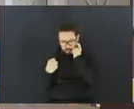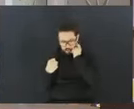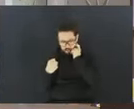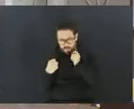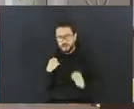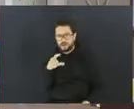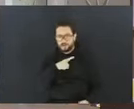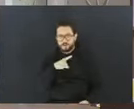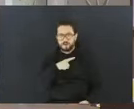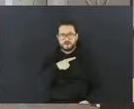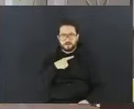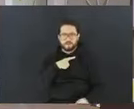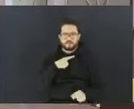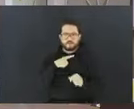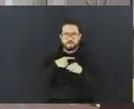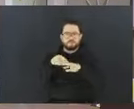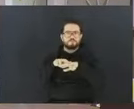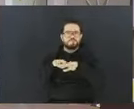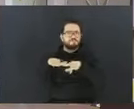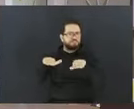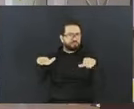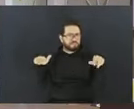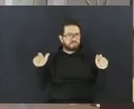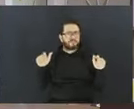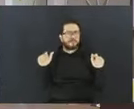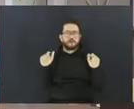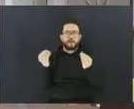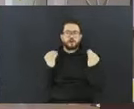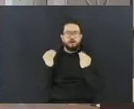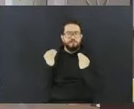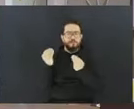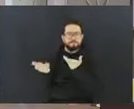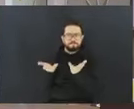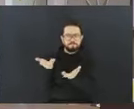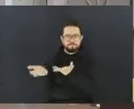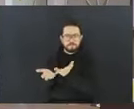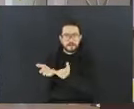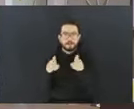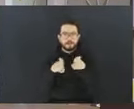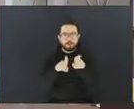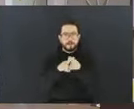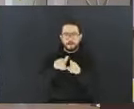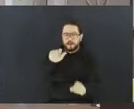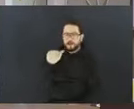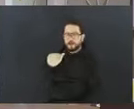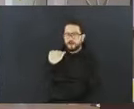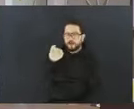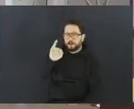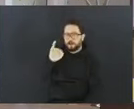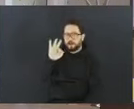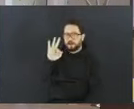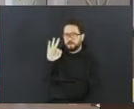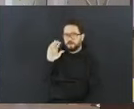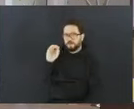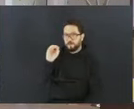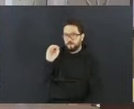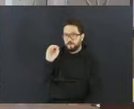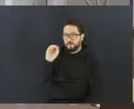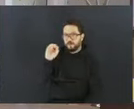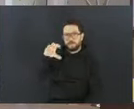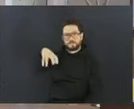juntamente com o capitão Goulart, que comanda a equipe da AIFO, que é um órgão integrado, prefeitura e